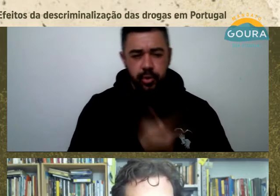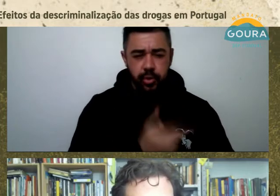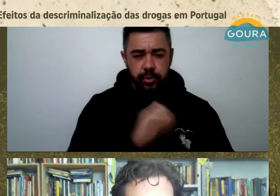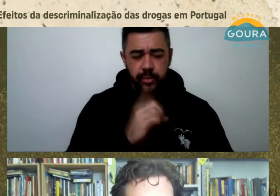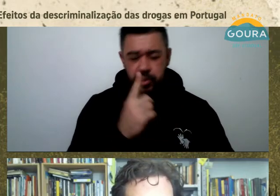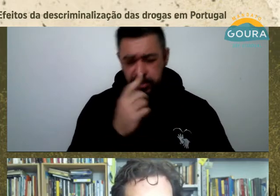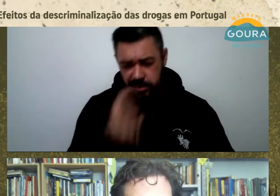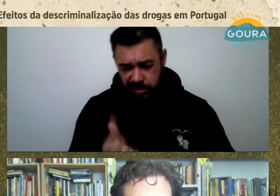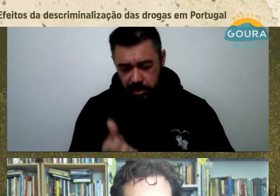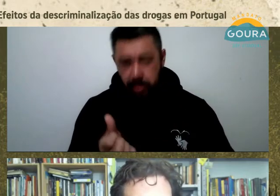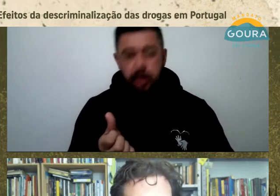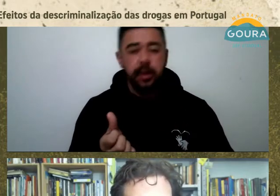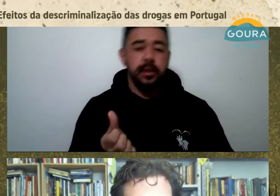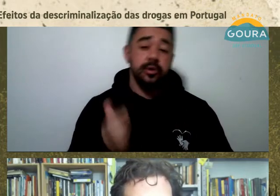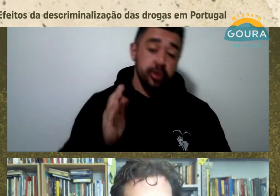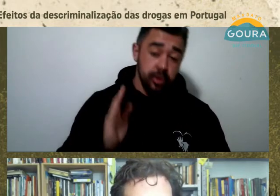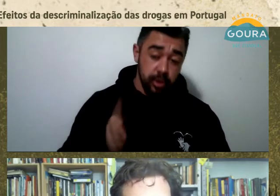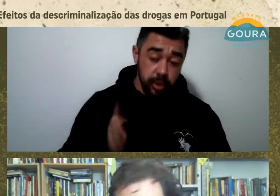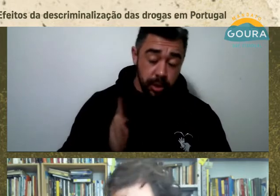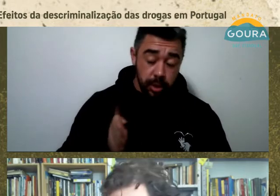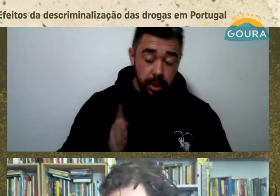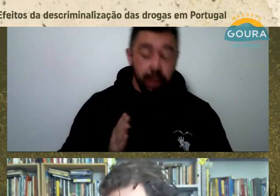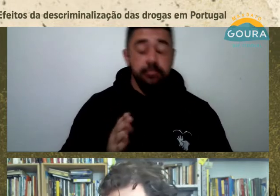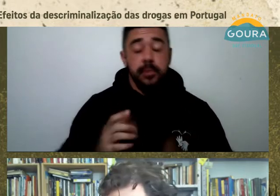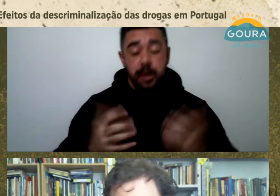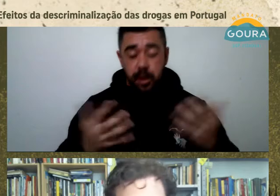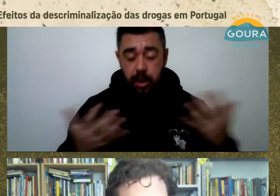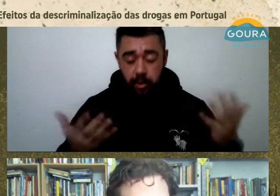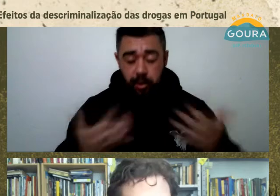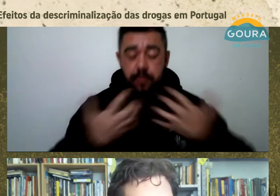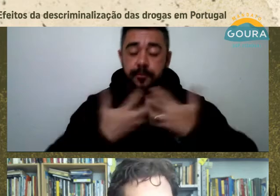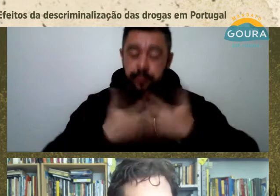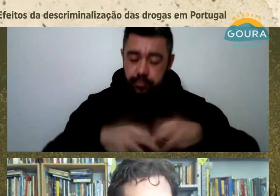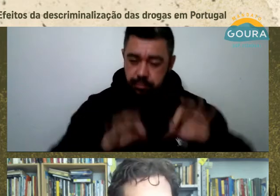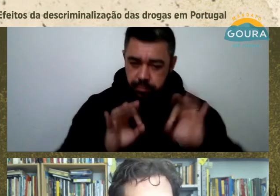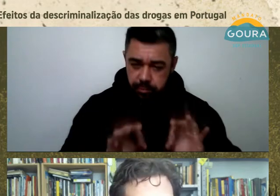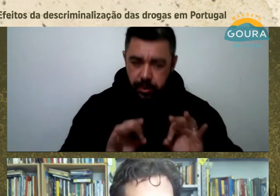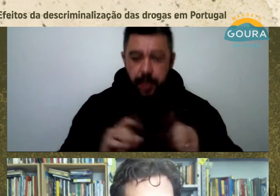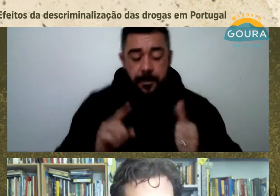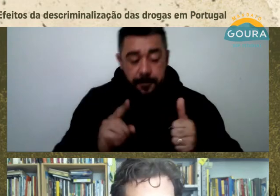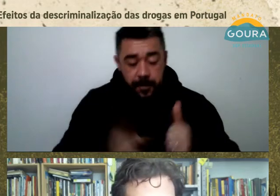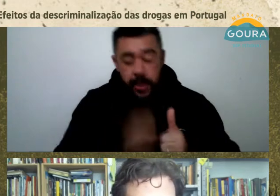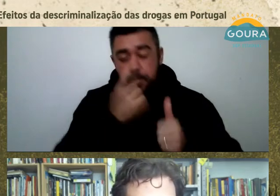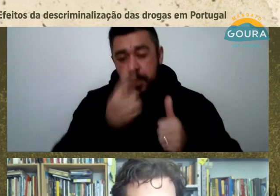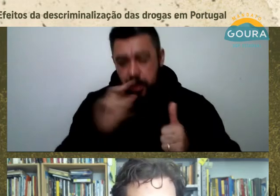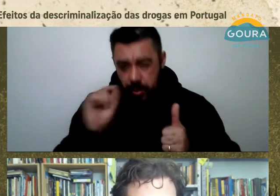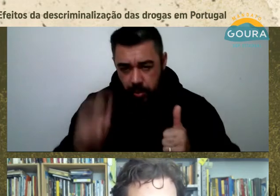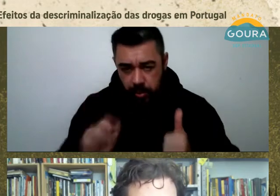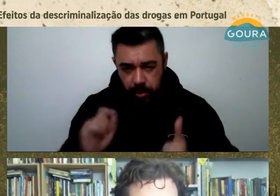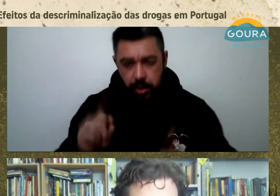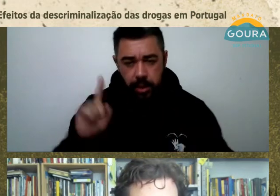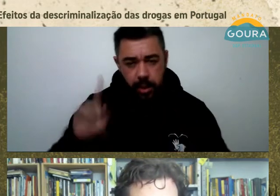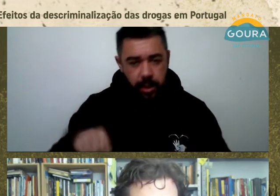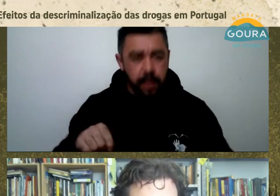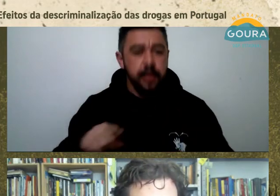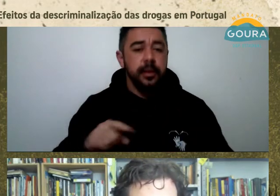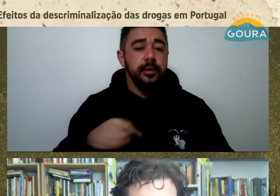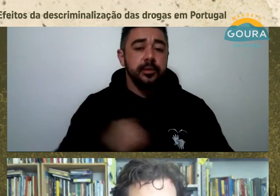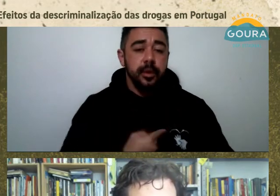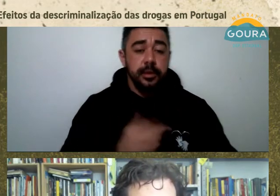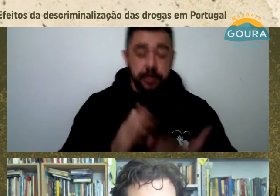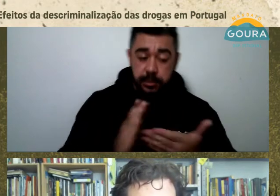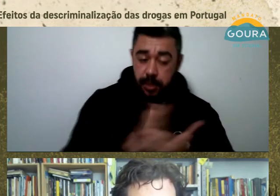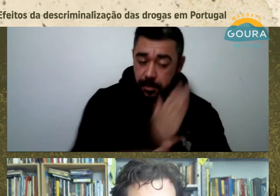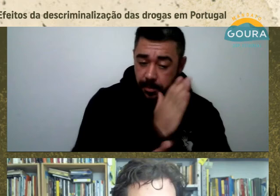estão a funcionar. A primeira grande questão que se nos deparou foi fazer uma separação